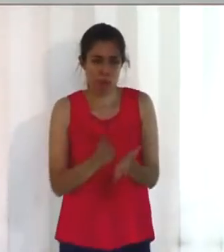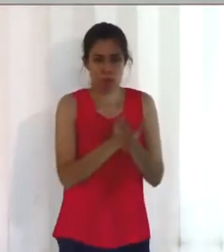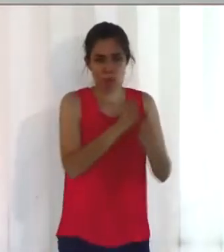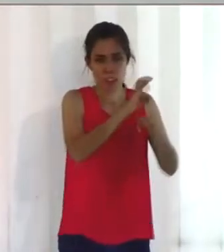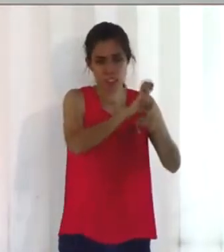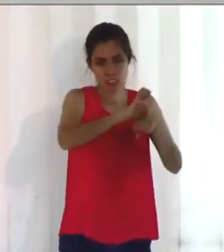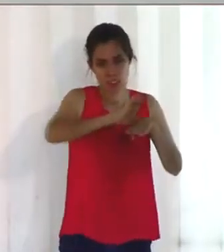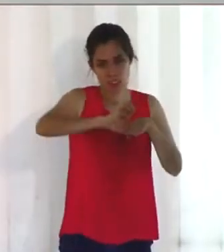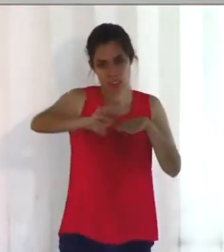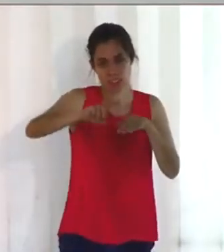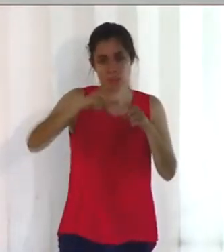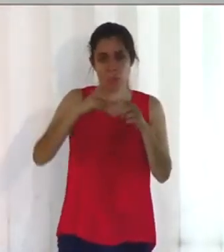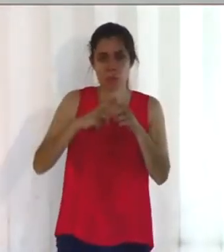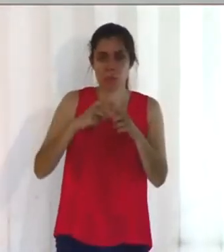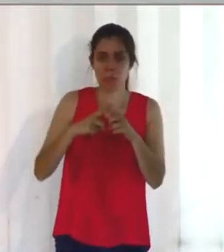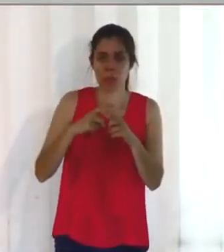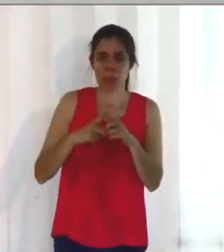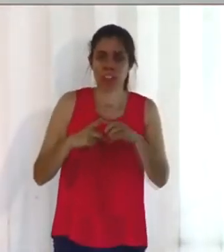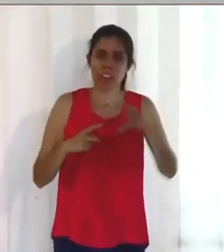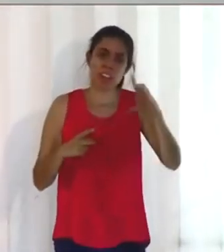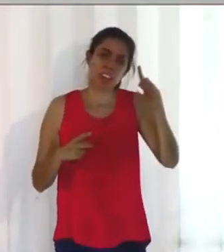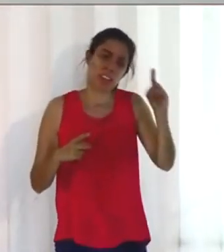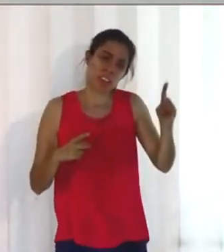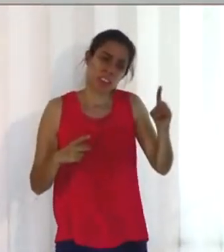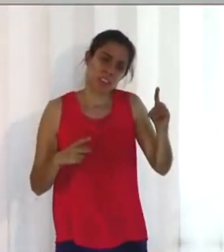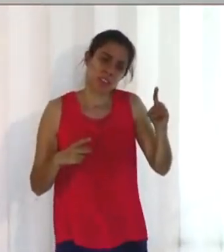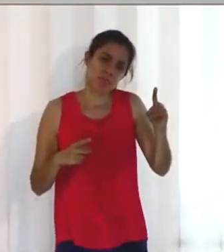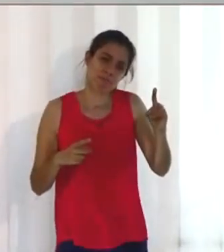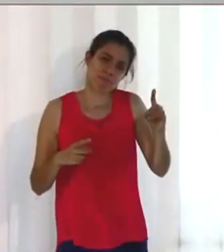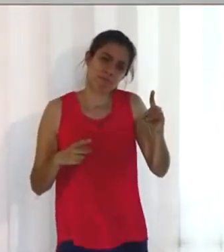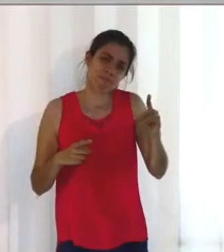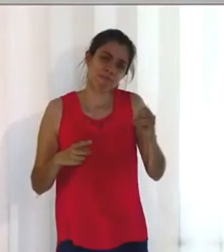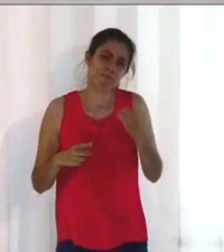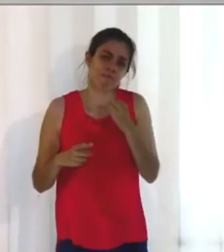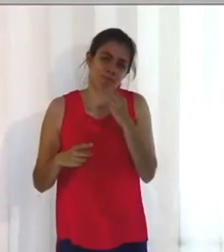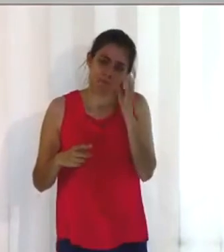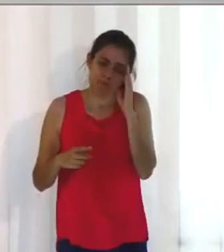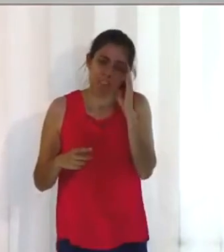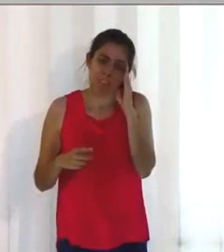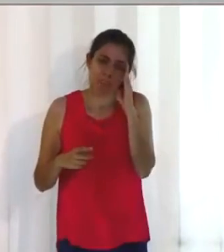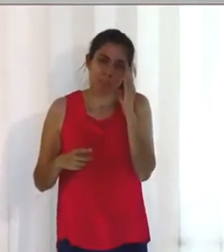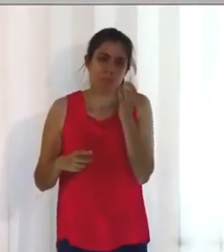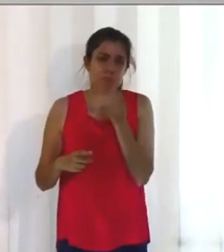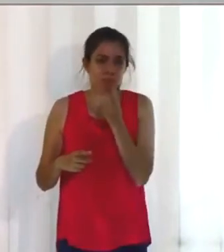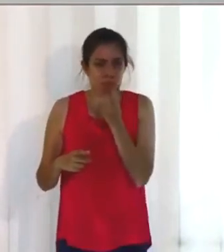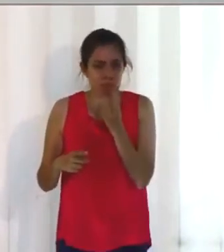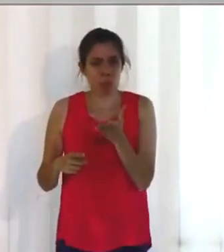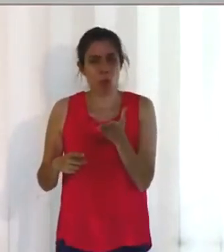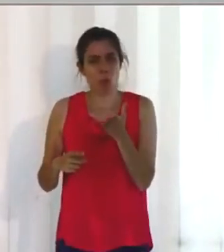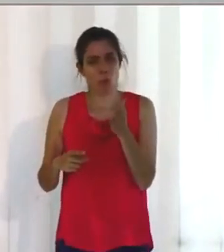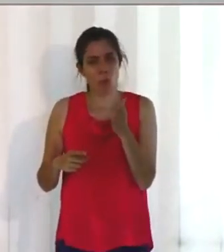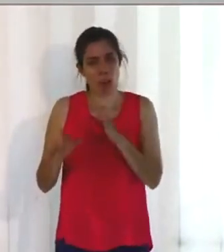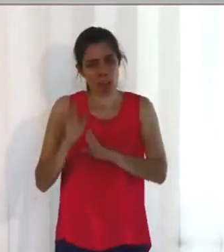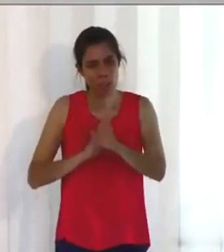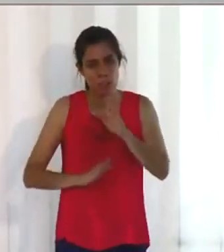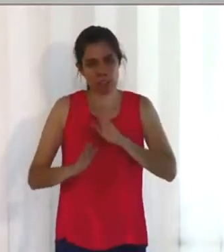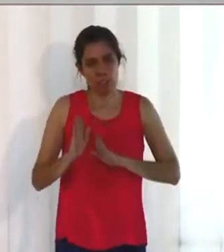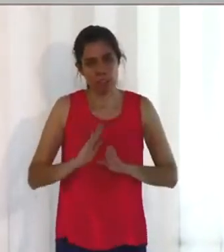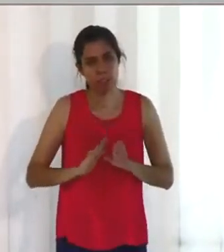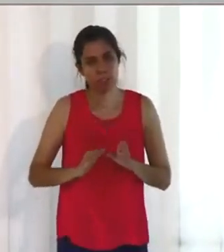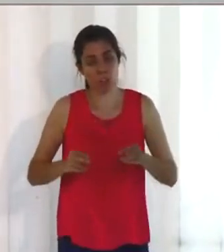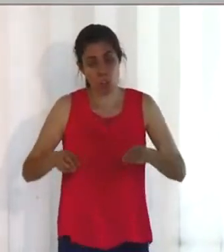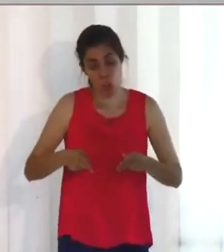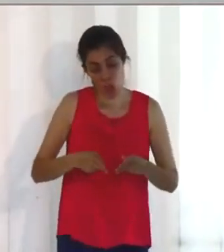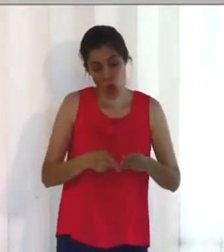da sua maneira de adorar. E por que é que Noé foi salvo? Noé e toda a sua família? É porque muitas vezes,